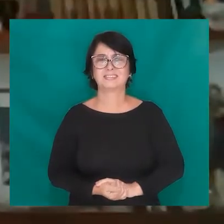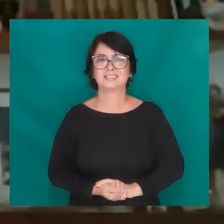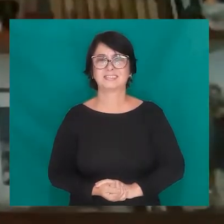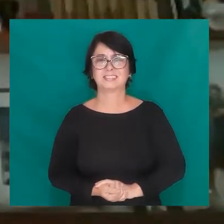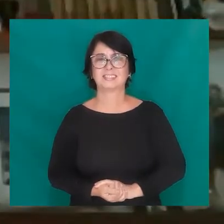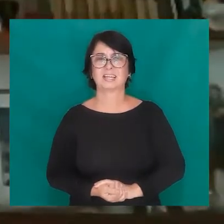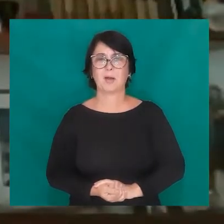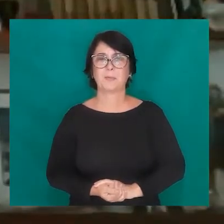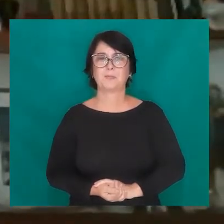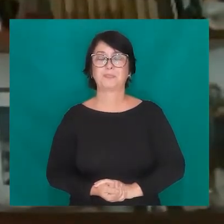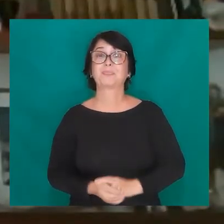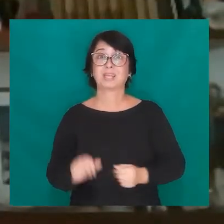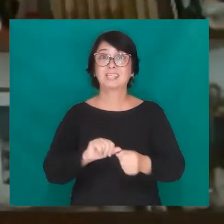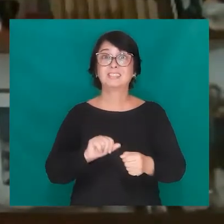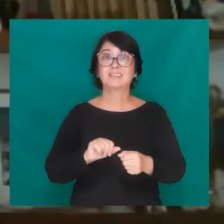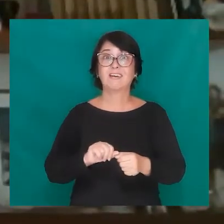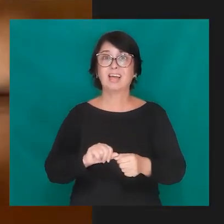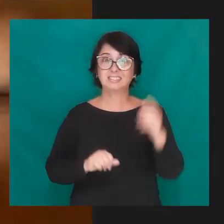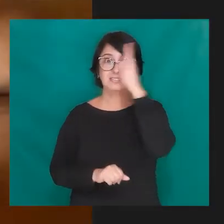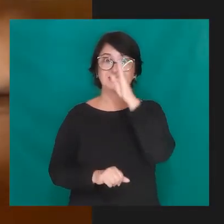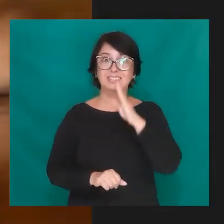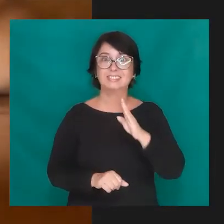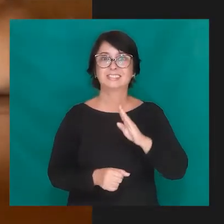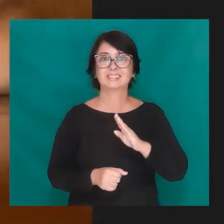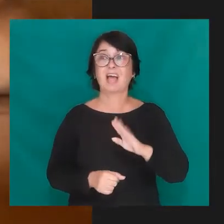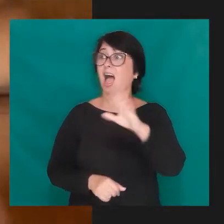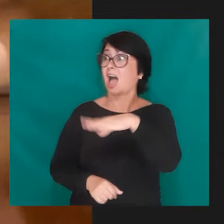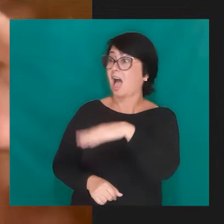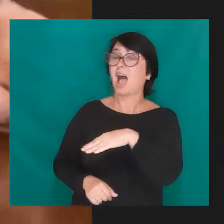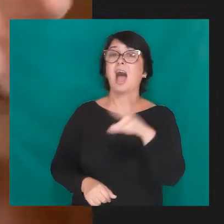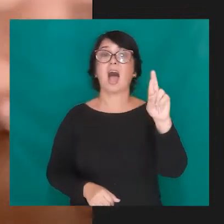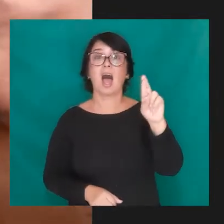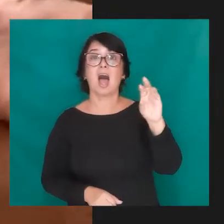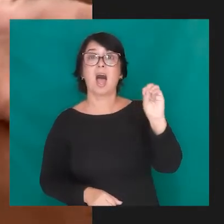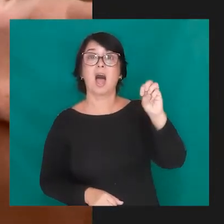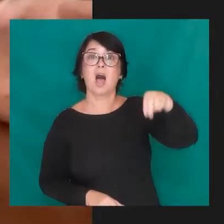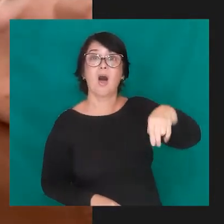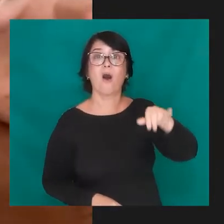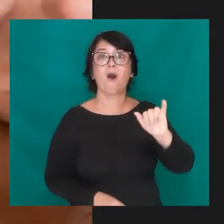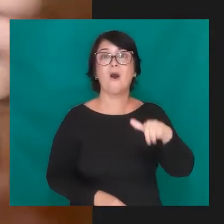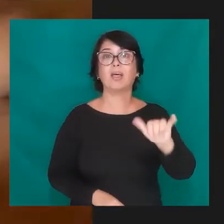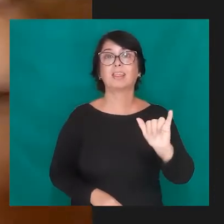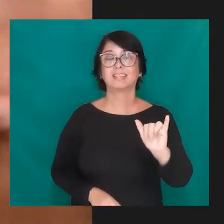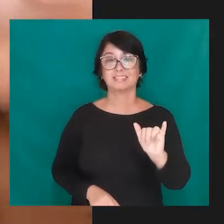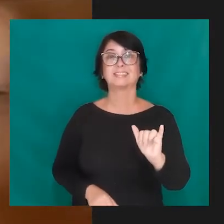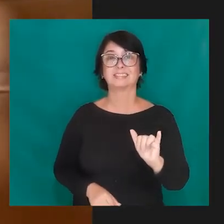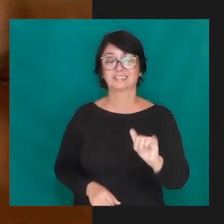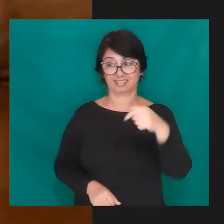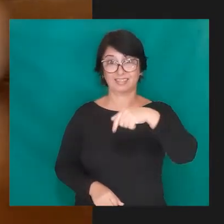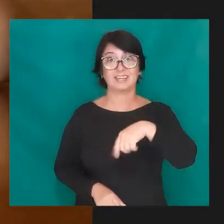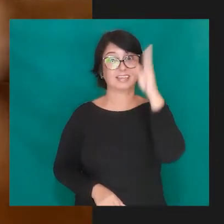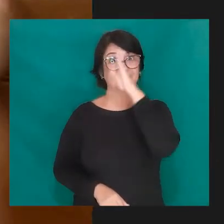Scandale já fez aqui também. Fez aqui, sim. A própria Roner tinha a subsidiária da fazer o